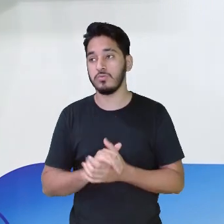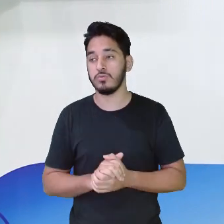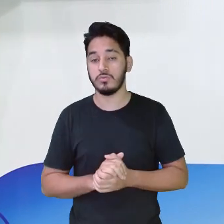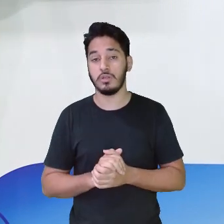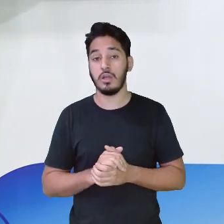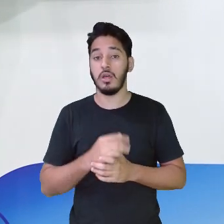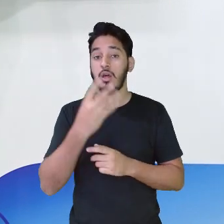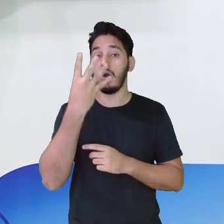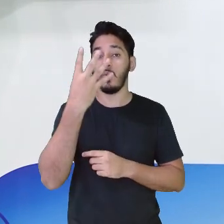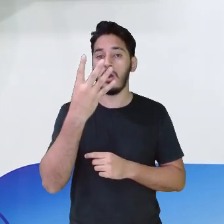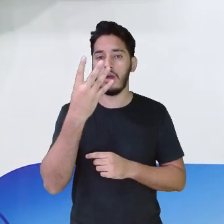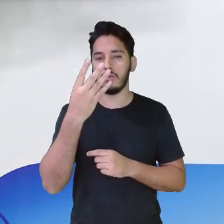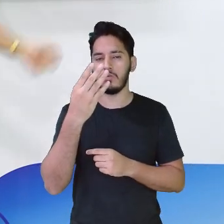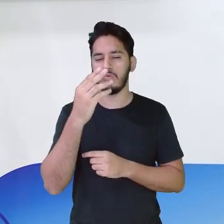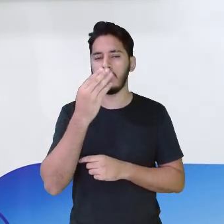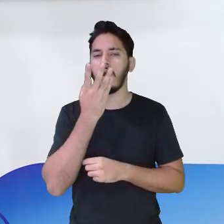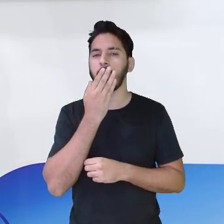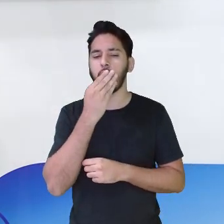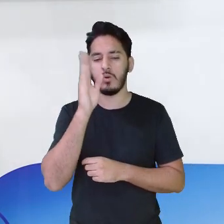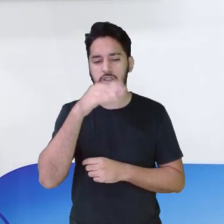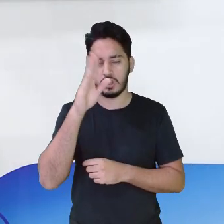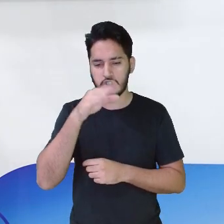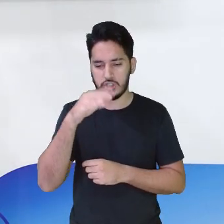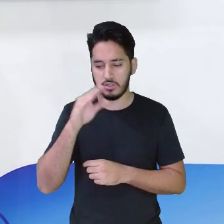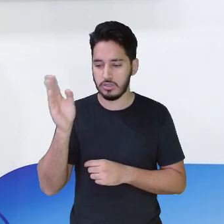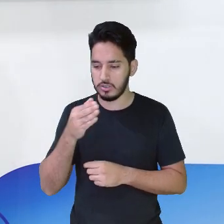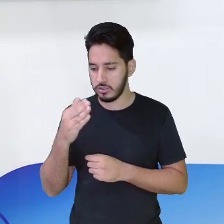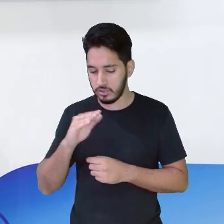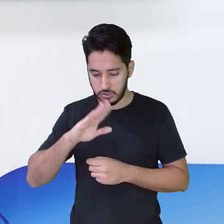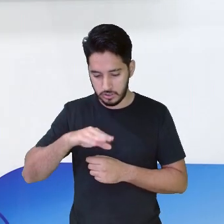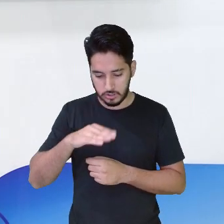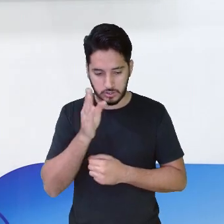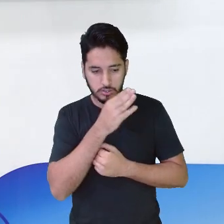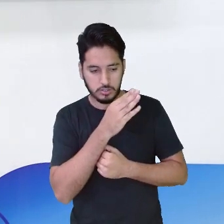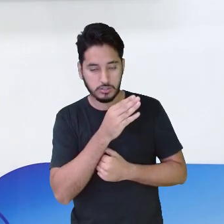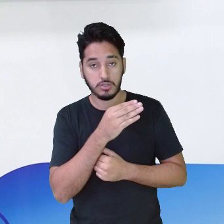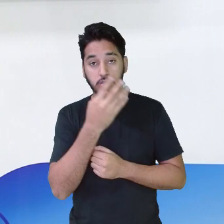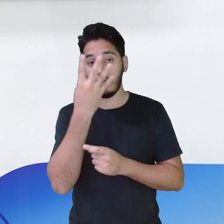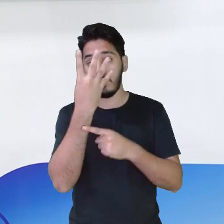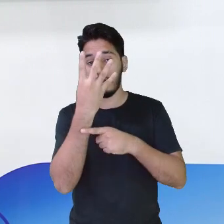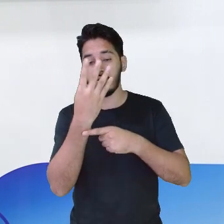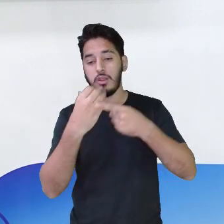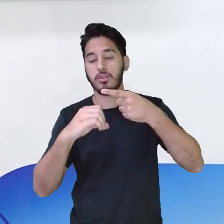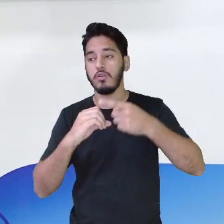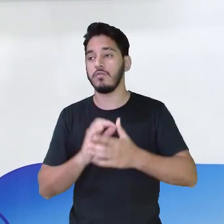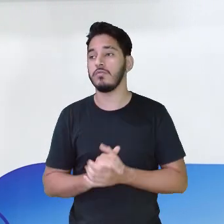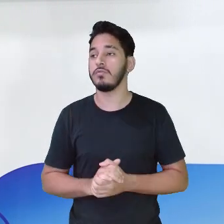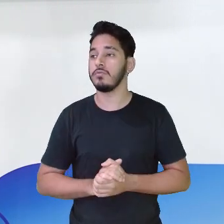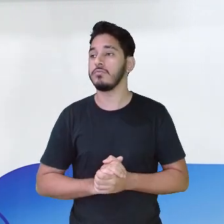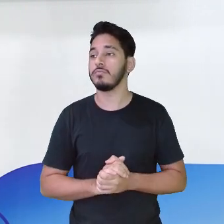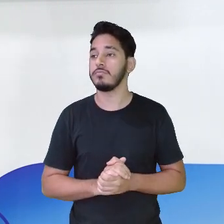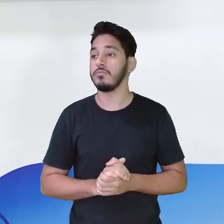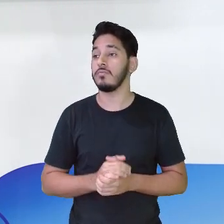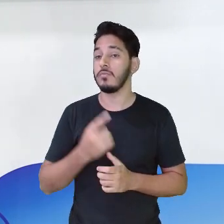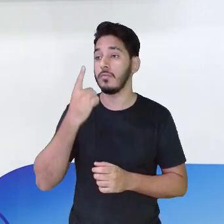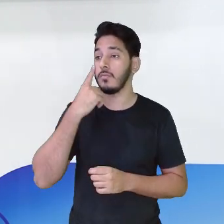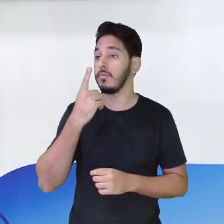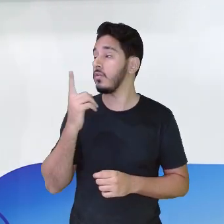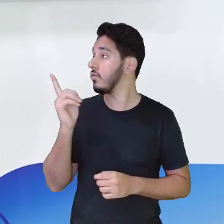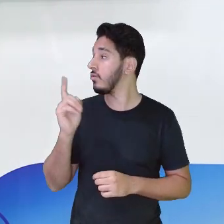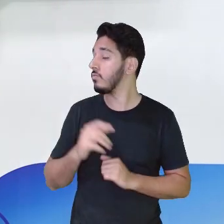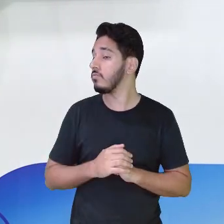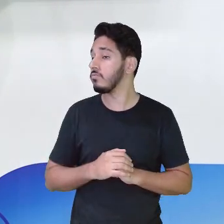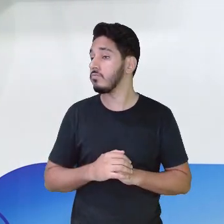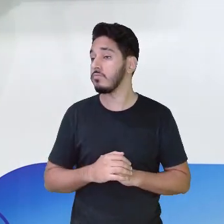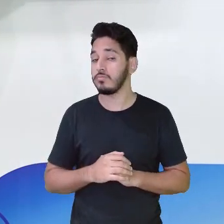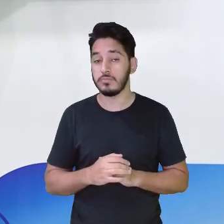Destaquei 4 das 9 partes que eu dividi o meu inteiro. E aqui, ó,